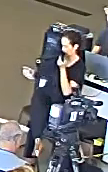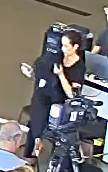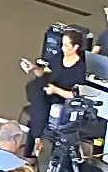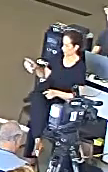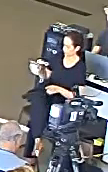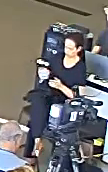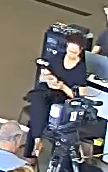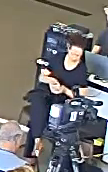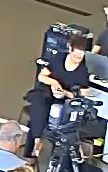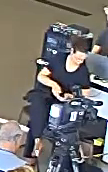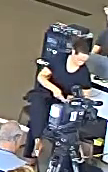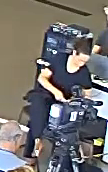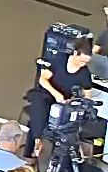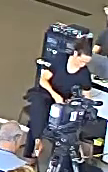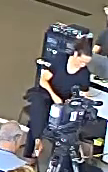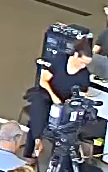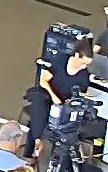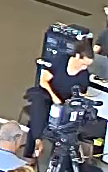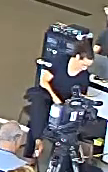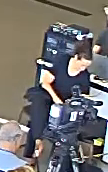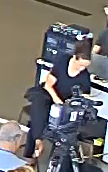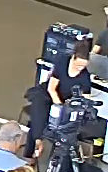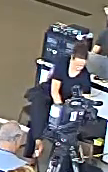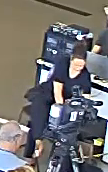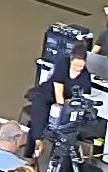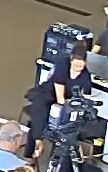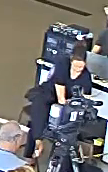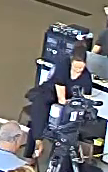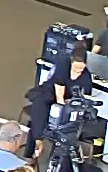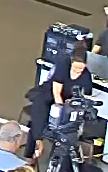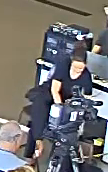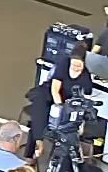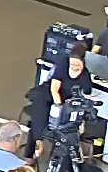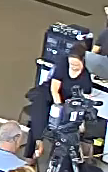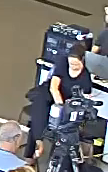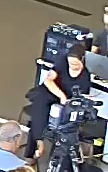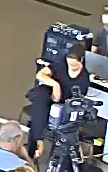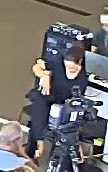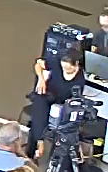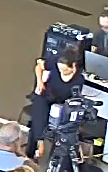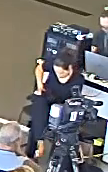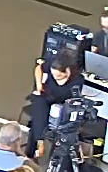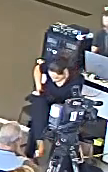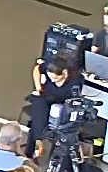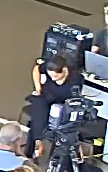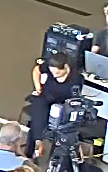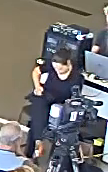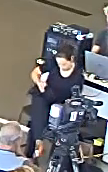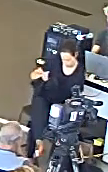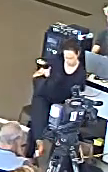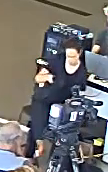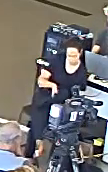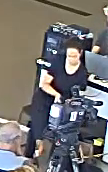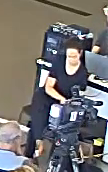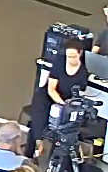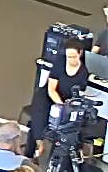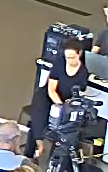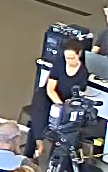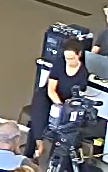trabalhadoras com deficiência da Cut a nossa Central Única dos Trabalhadores colocamos muito pontualmente